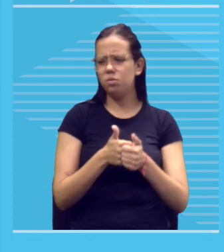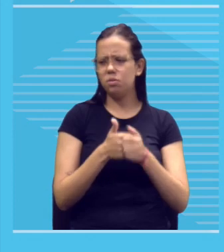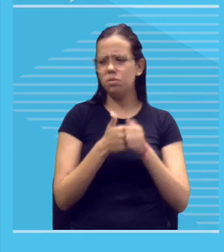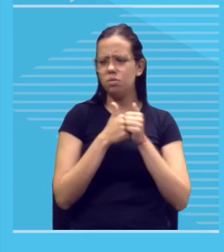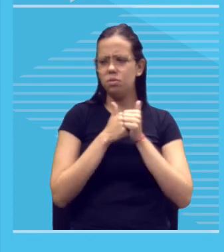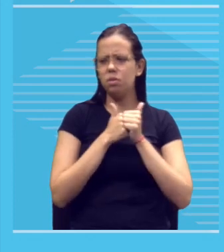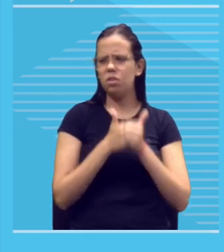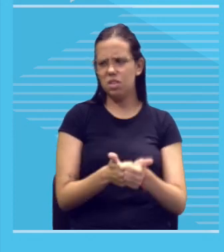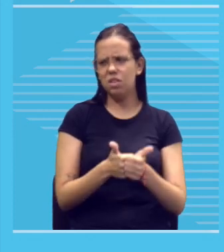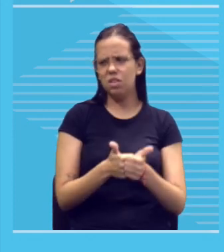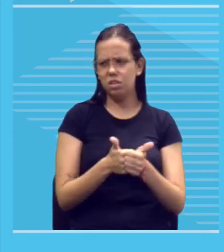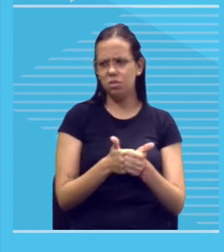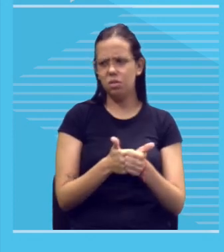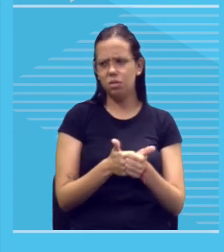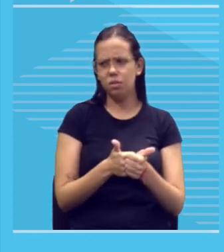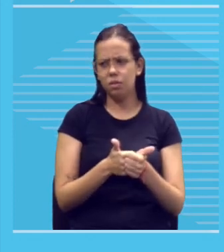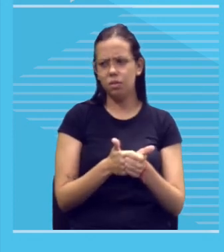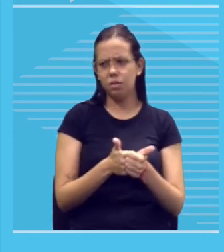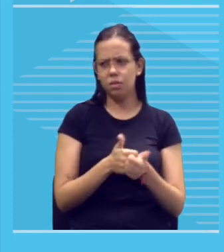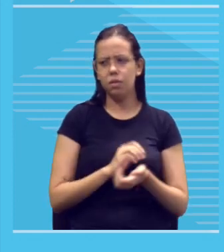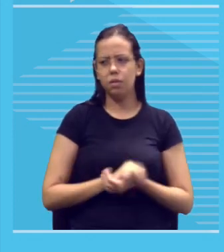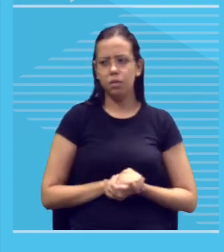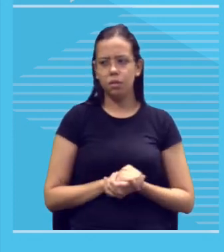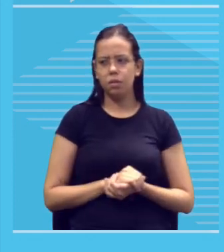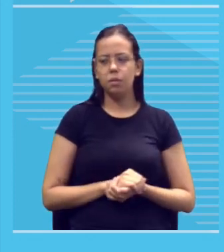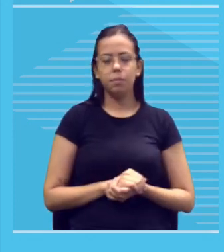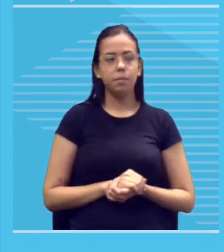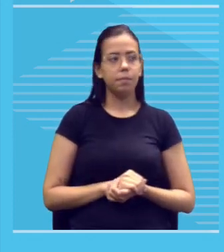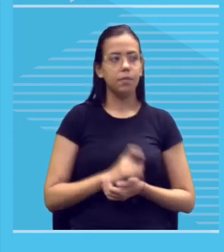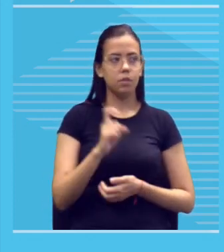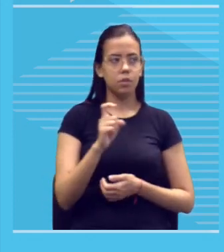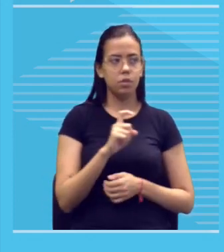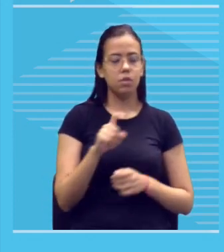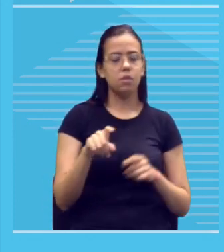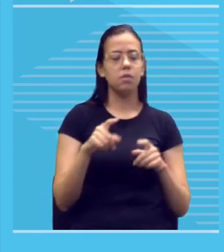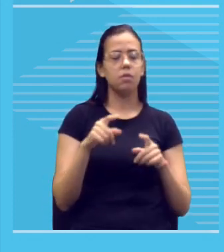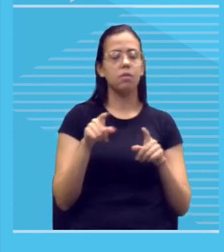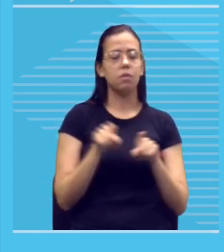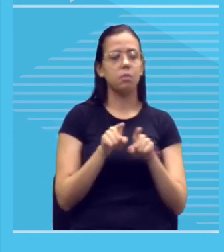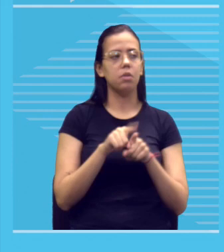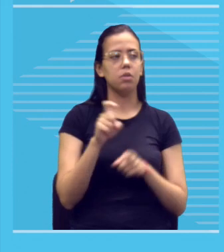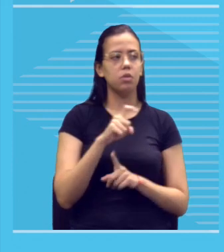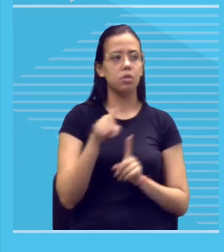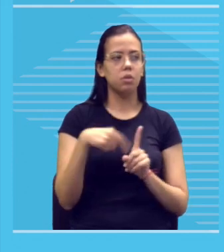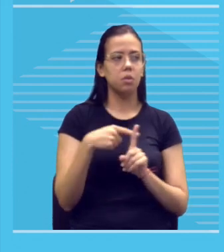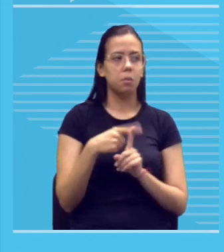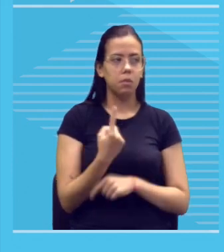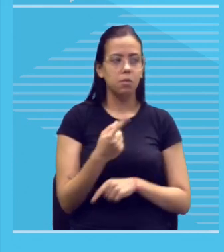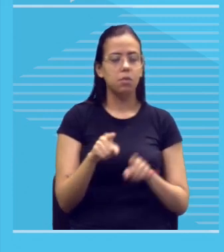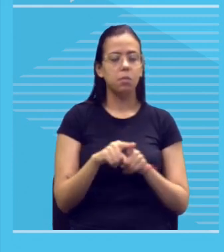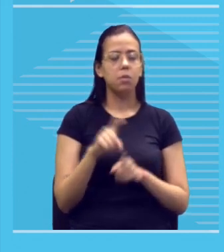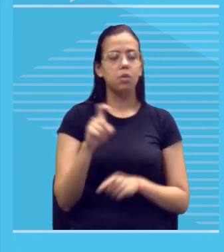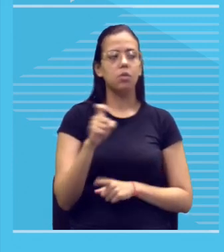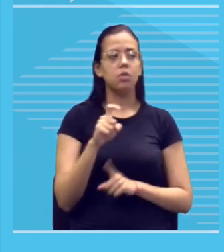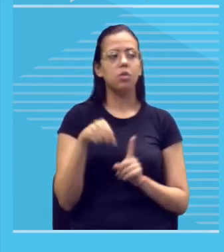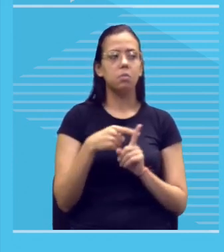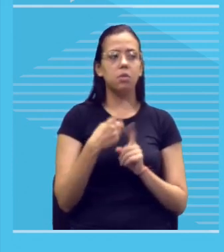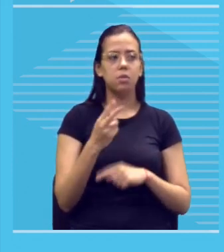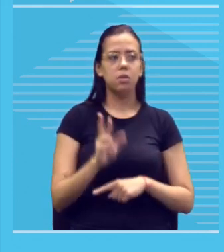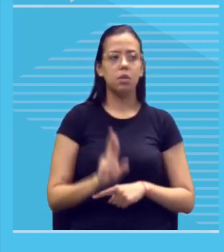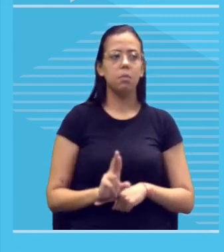XX + 1 x + 2 representam três números inteiros e